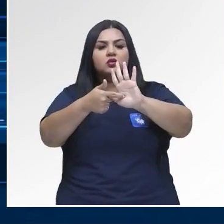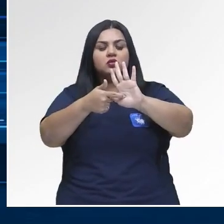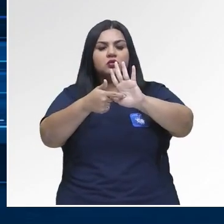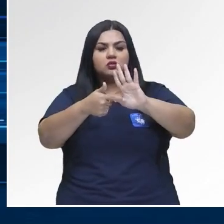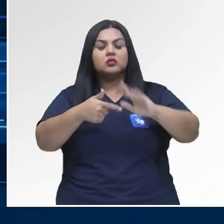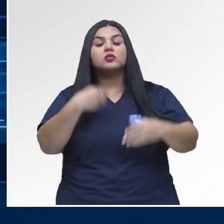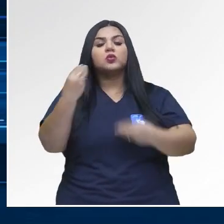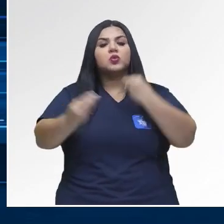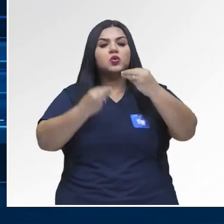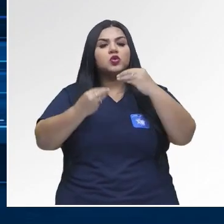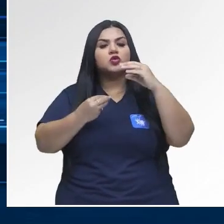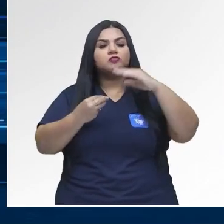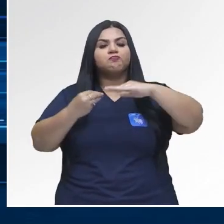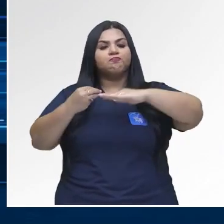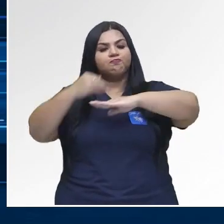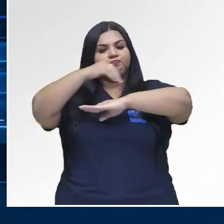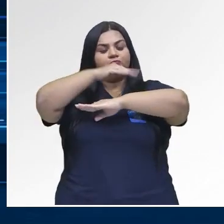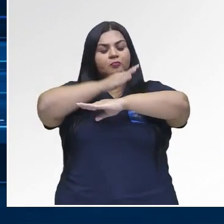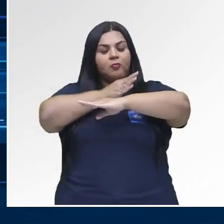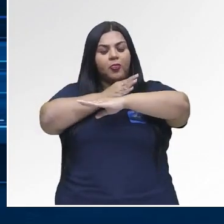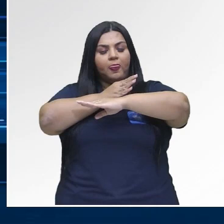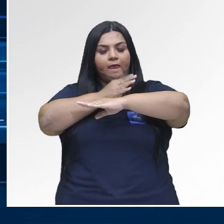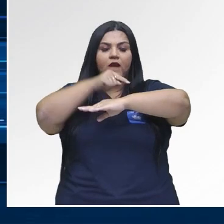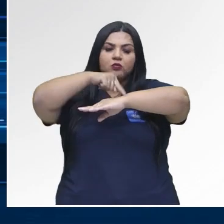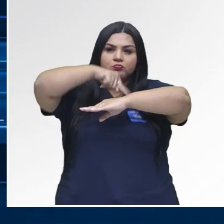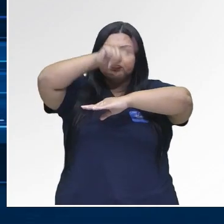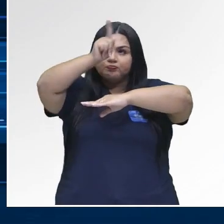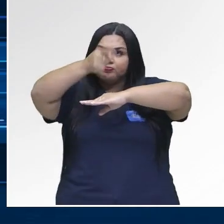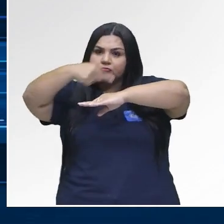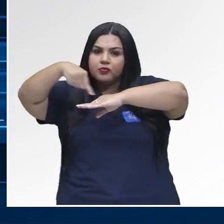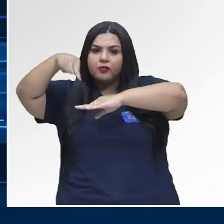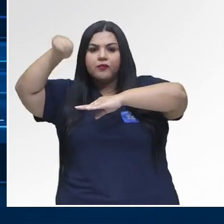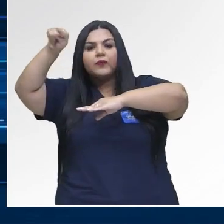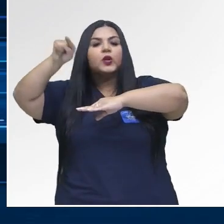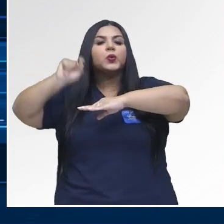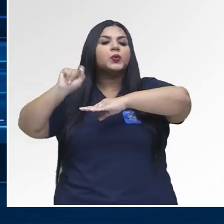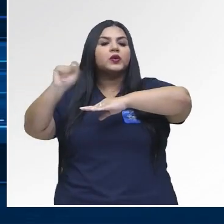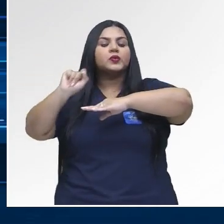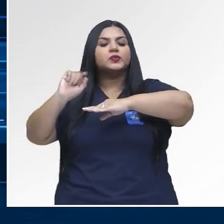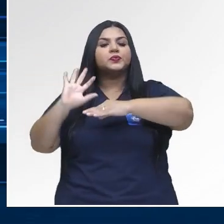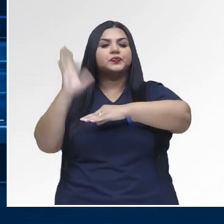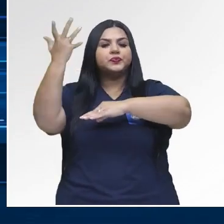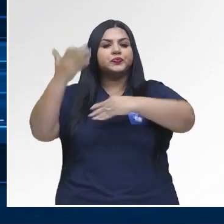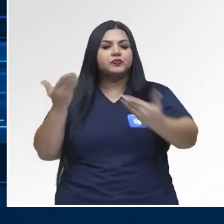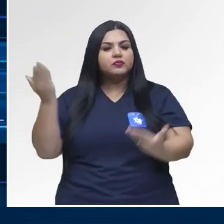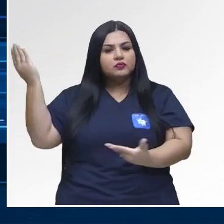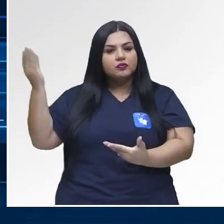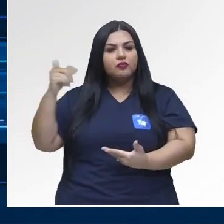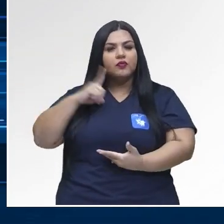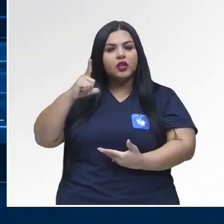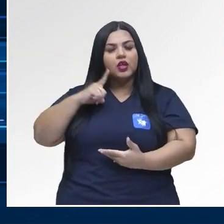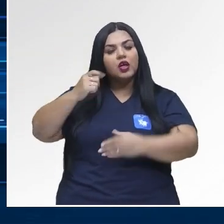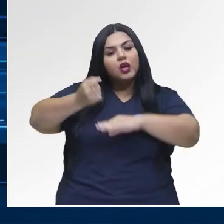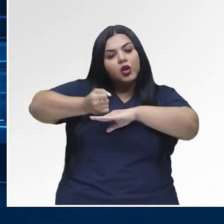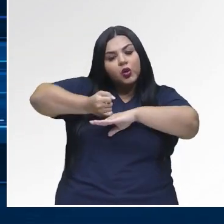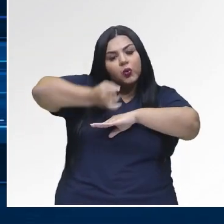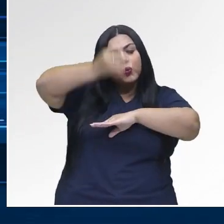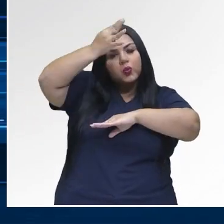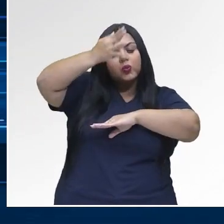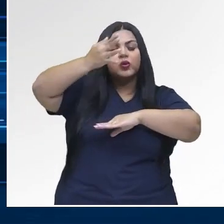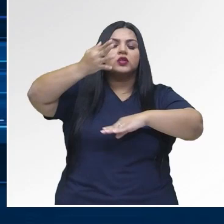dissociação do oxigênio da hemoglobina. Então, o que está acontecendo aqui? A gente tem a quantidade de